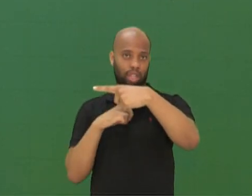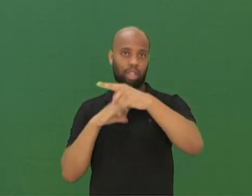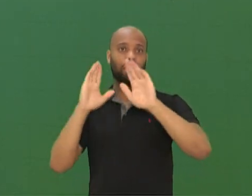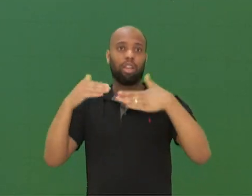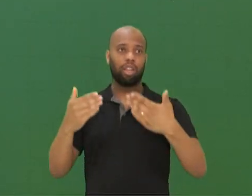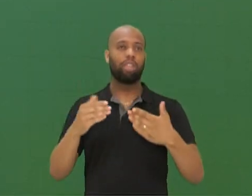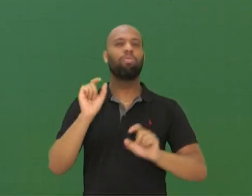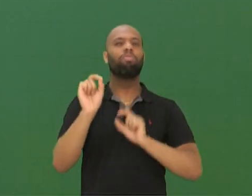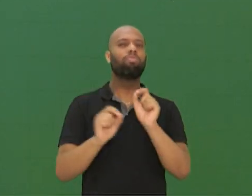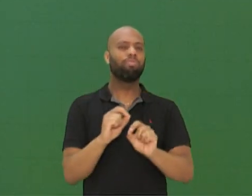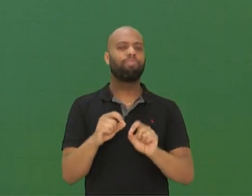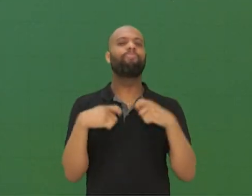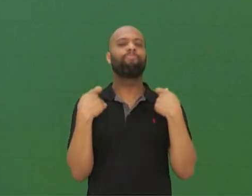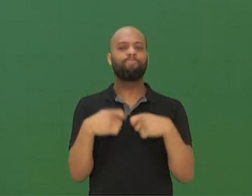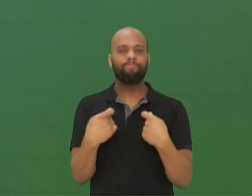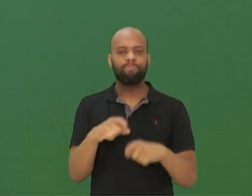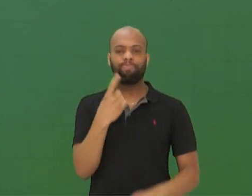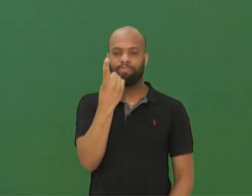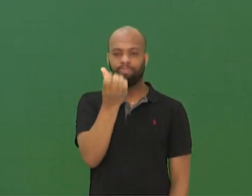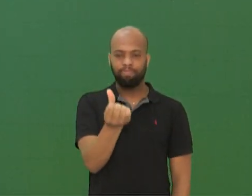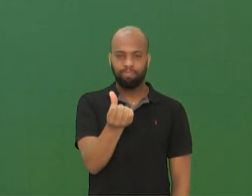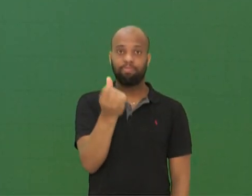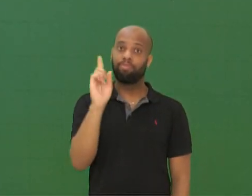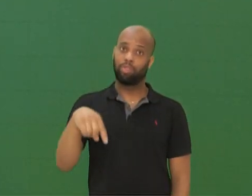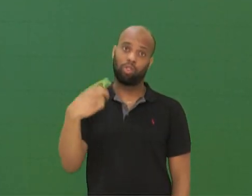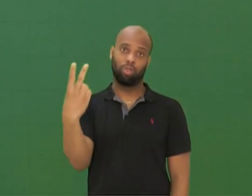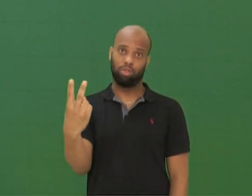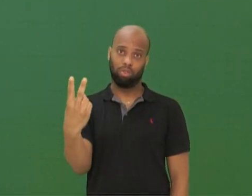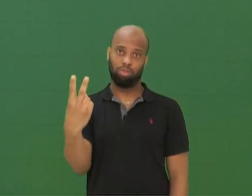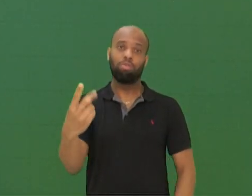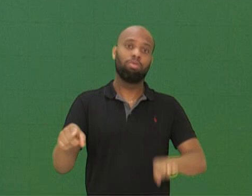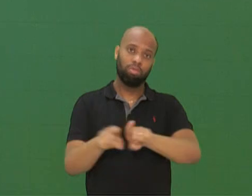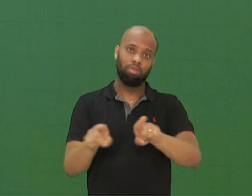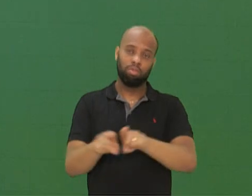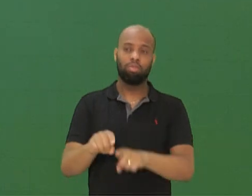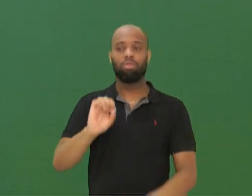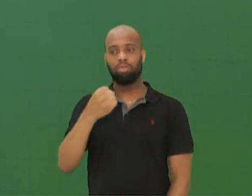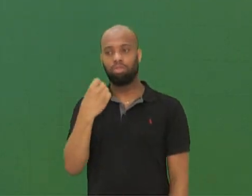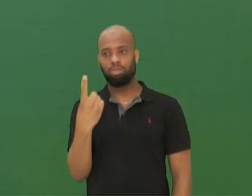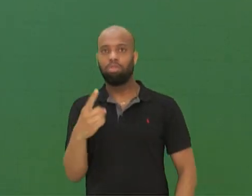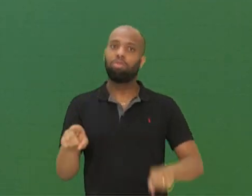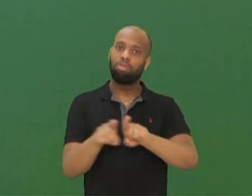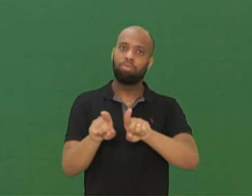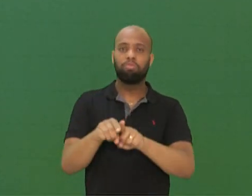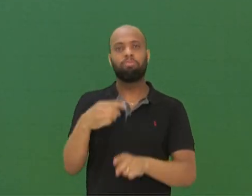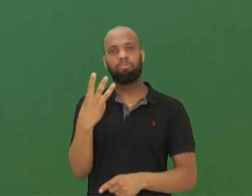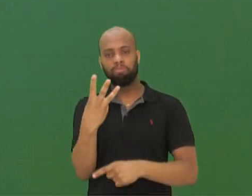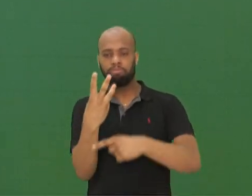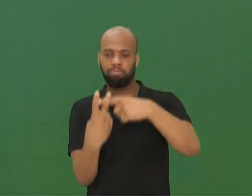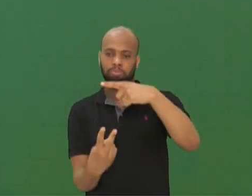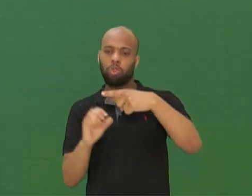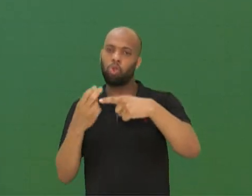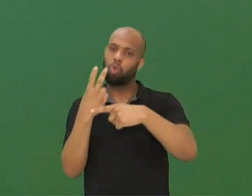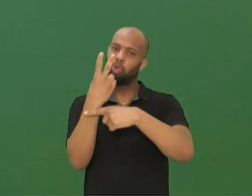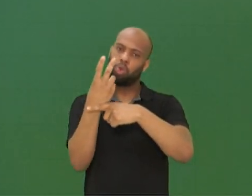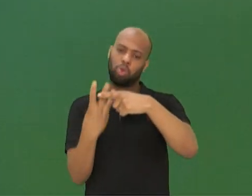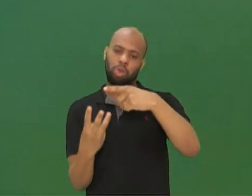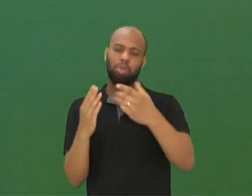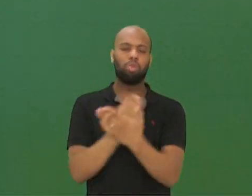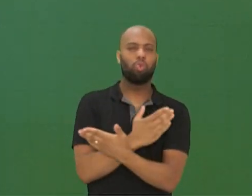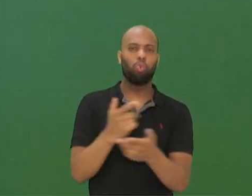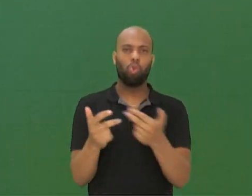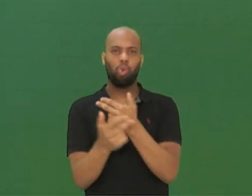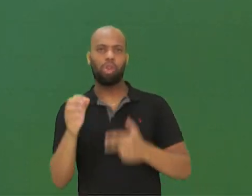81. Vamos decompor ele pelo menor primo possível aqui, que é o 3. Na verdade, já sabia que tinha que ser o 3,